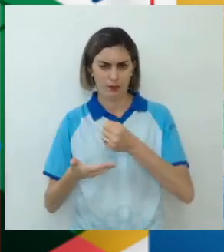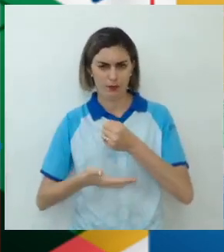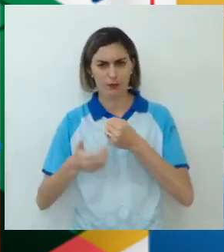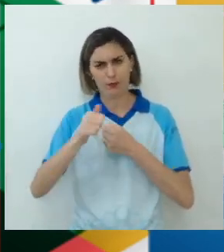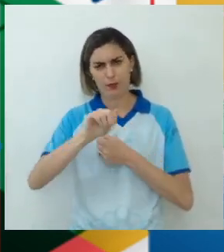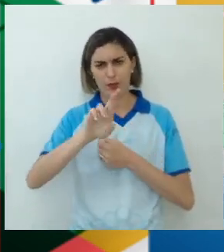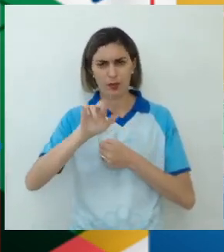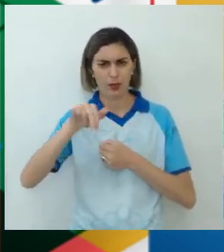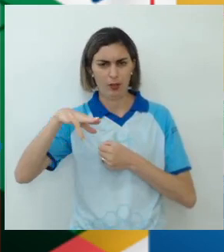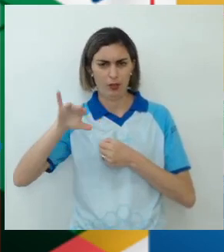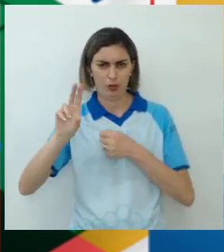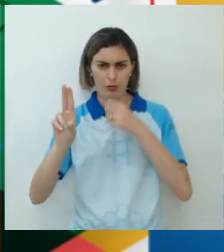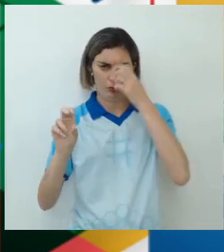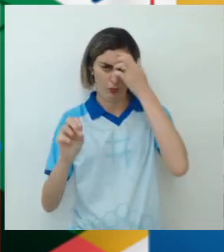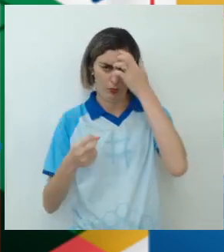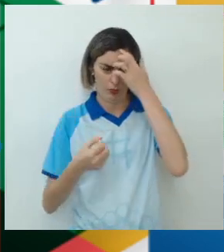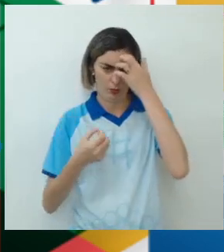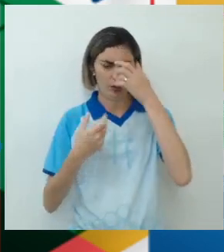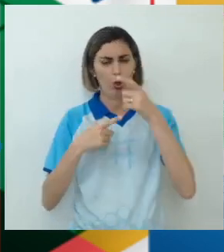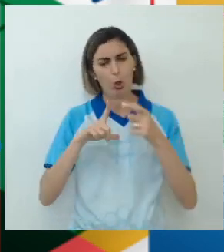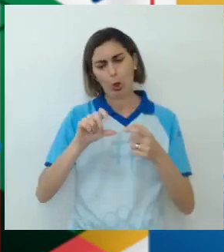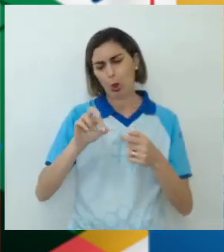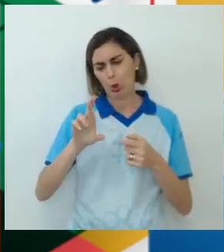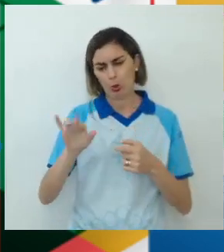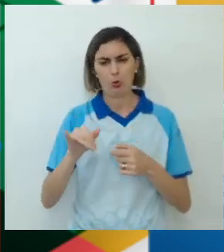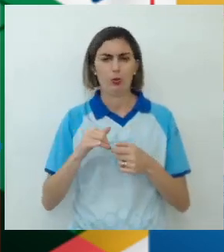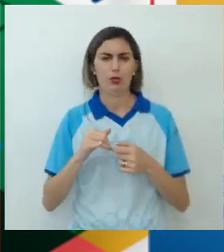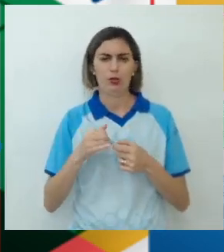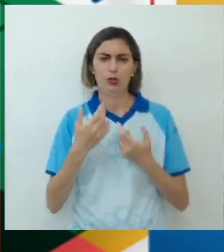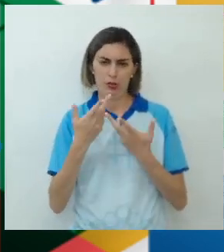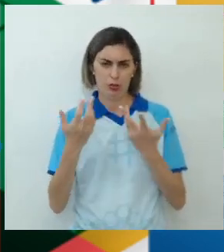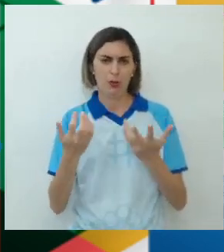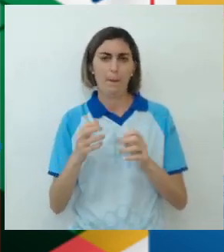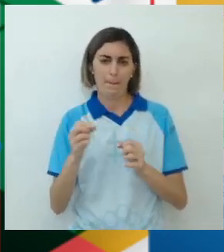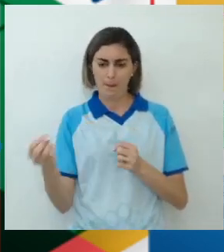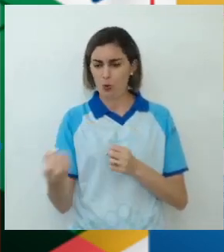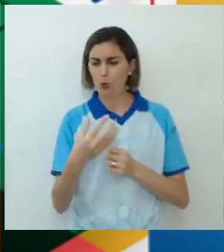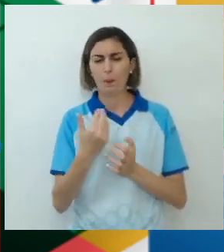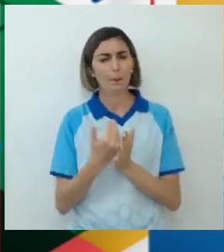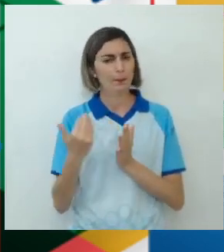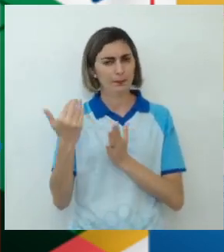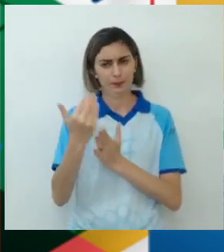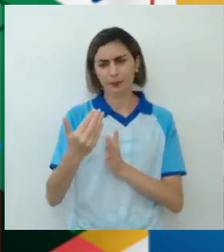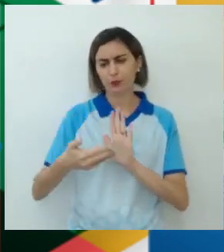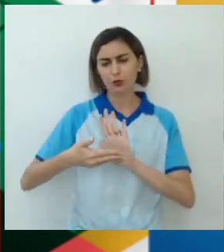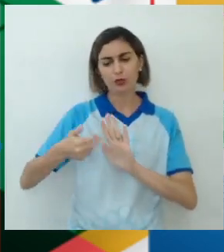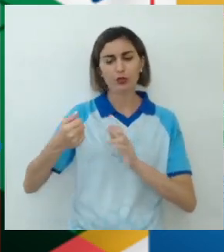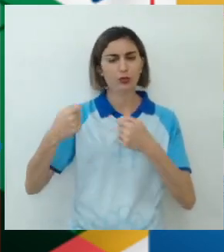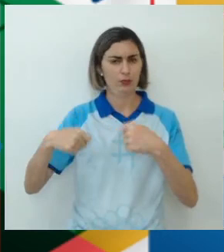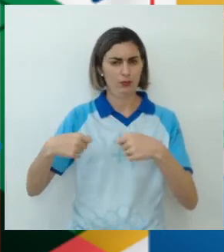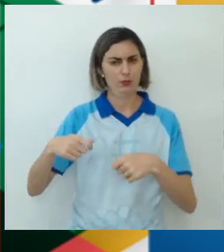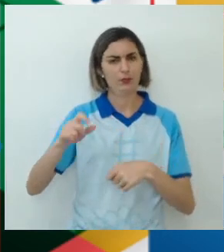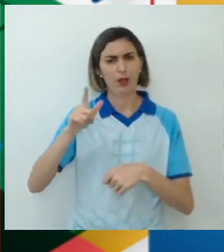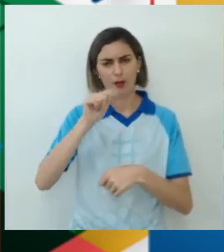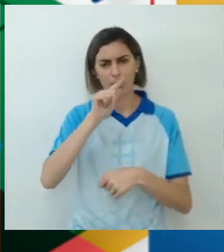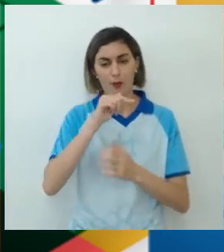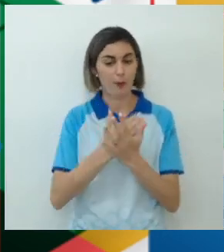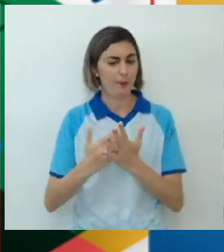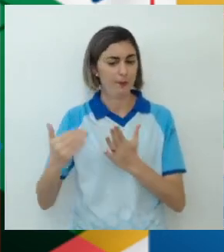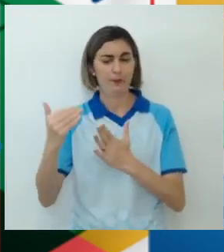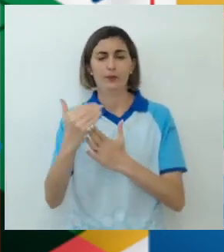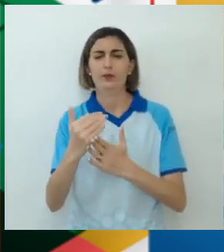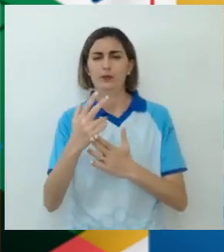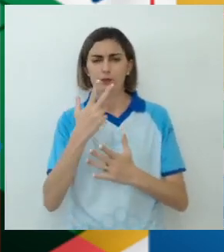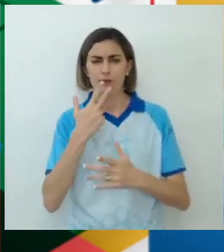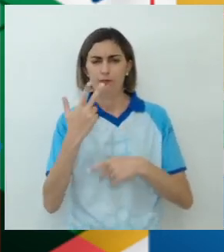Arrhenius. Bronsted-Lowry aí já inova mais. Ele não só retira a necessidade de água, como ele vai além. Ele